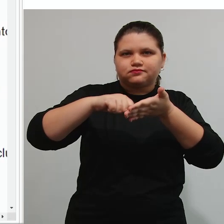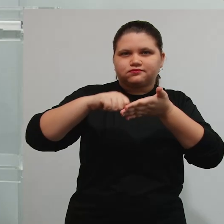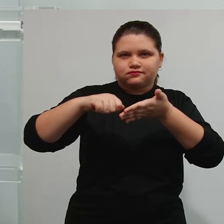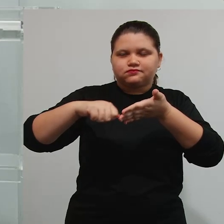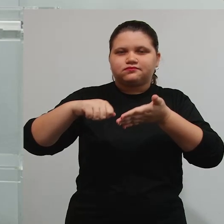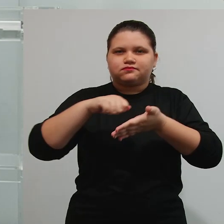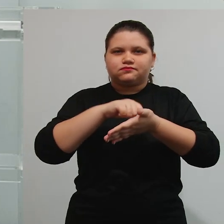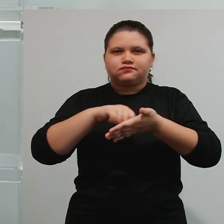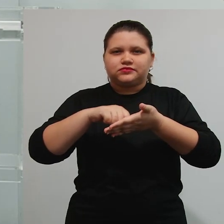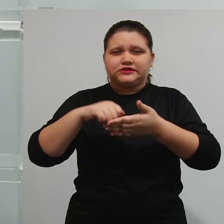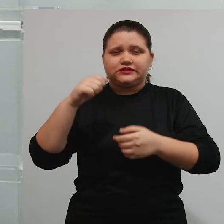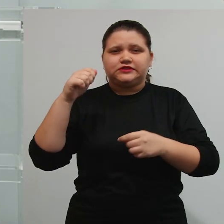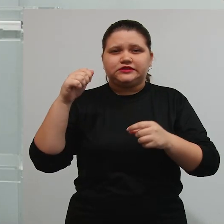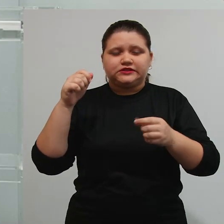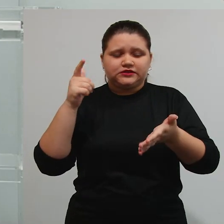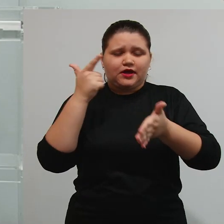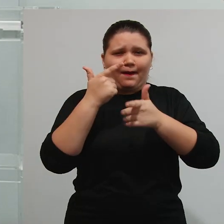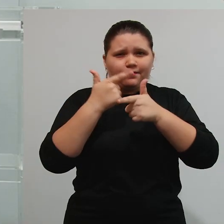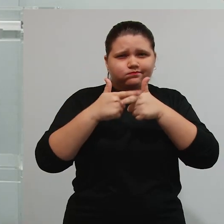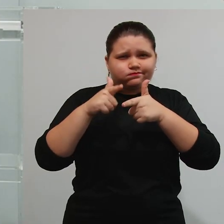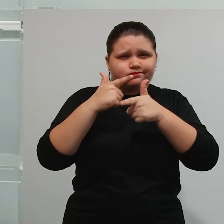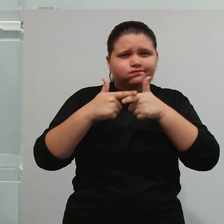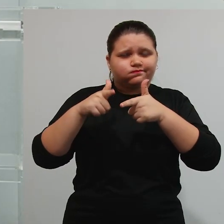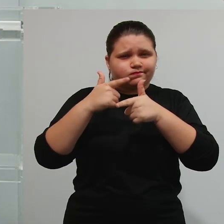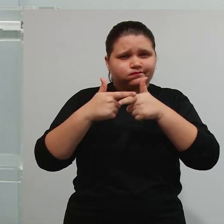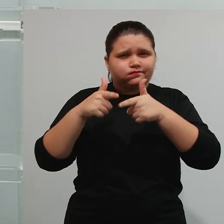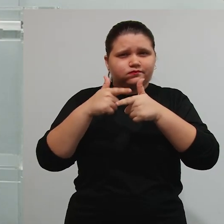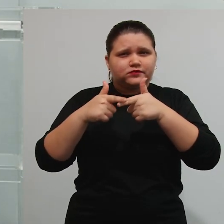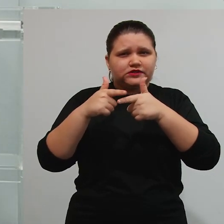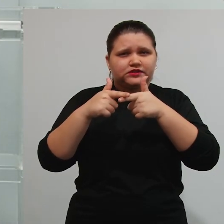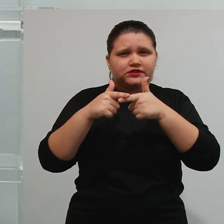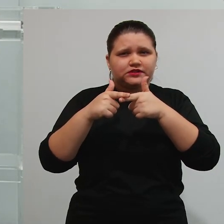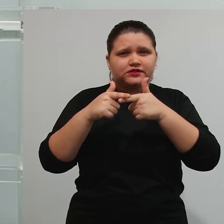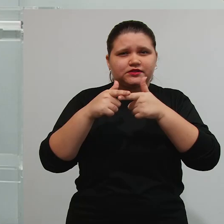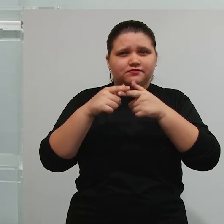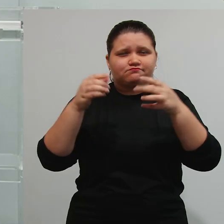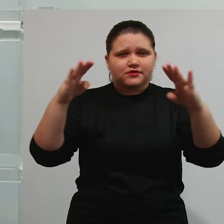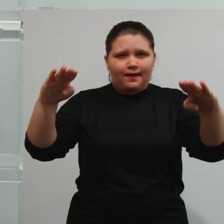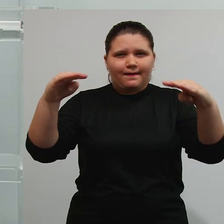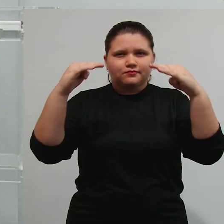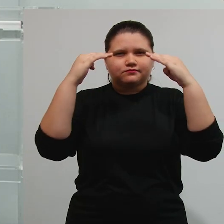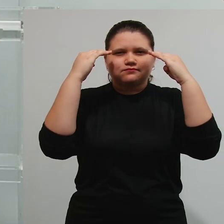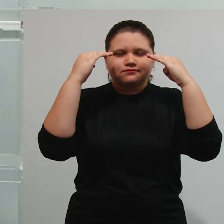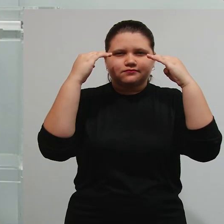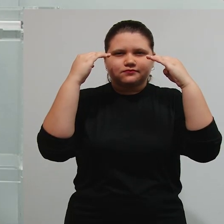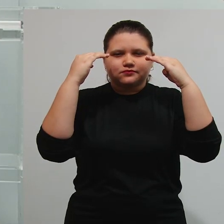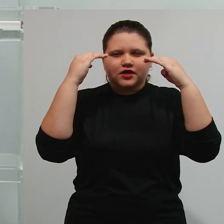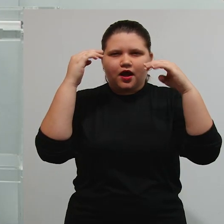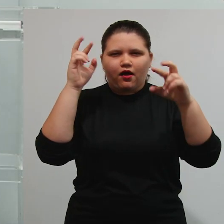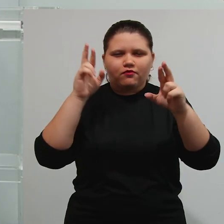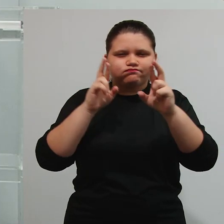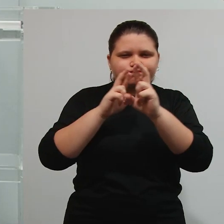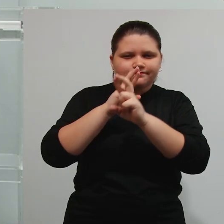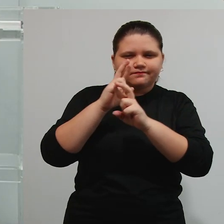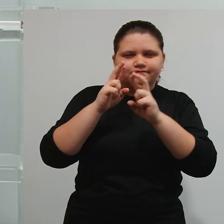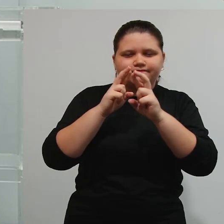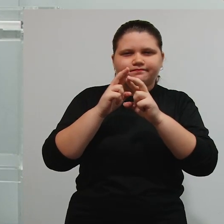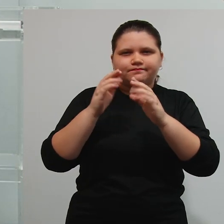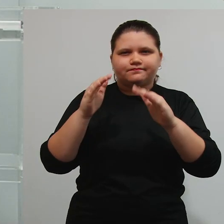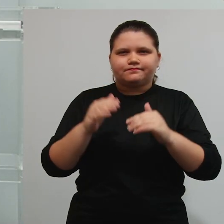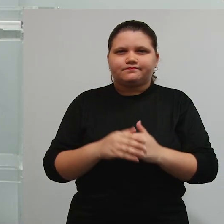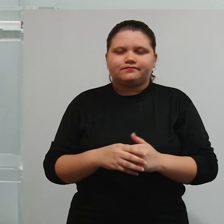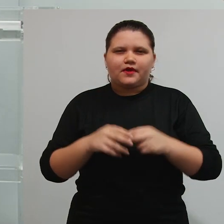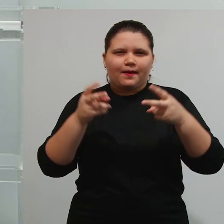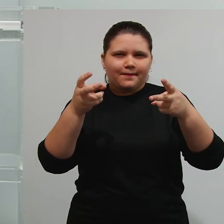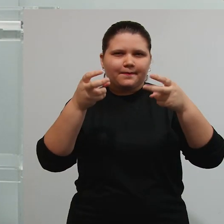citação indireta é um problema. Olha, tem que ficar assim bastante atento na citação indireta. Porque se você está falando com